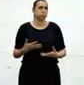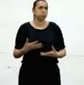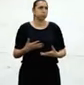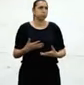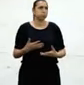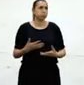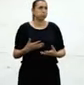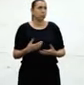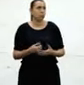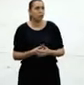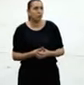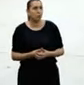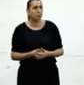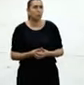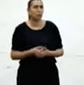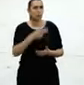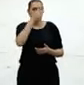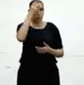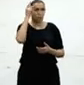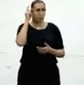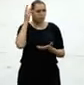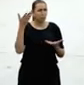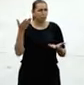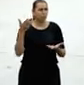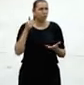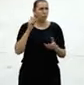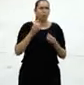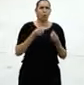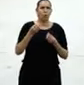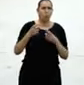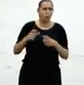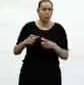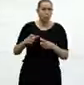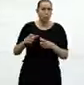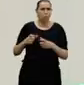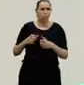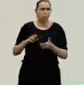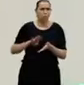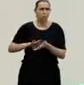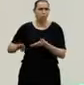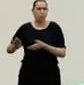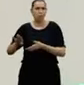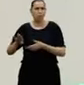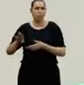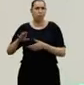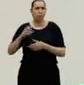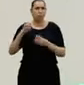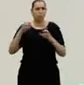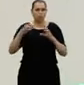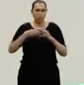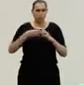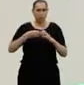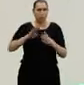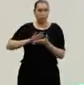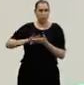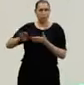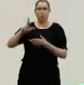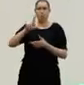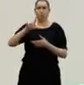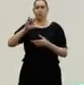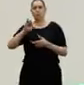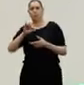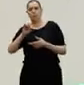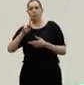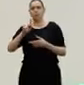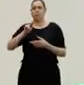pessoal... Dá um reforço aí, de onde é que vocês tiram essas células? De lipoaspirado. Olha só,